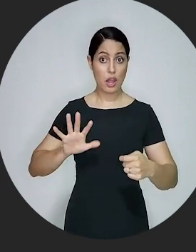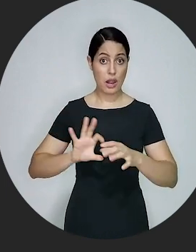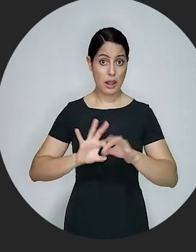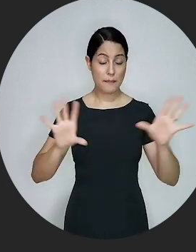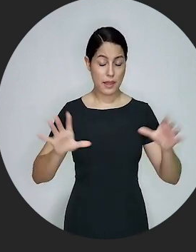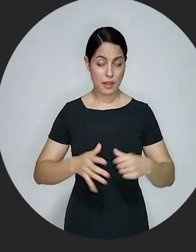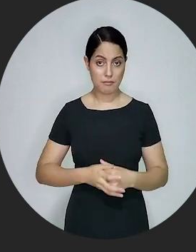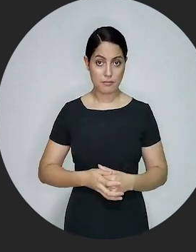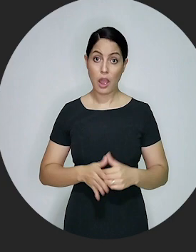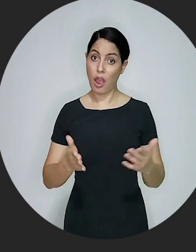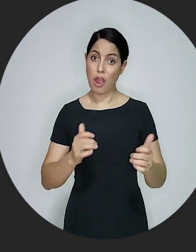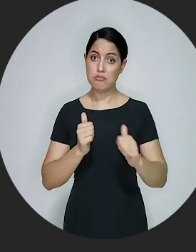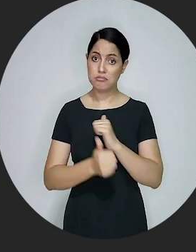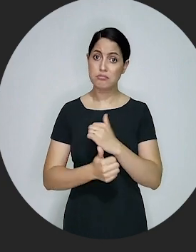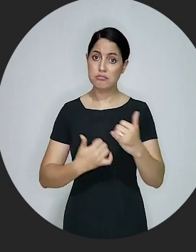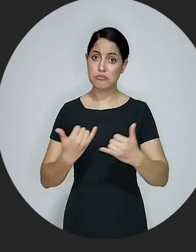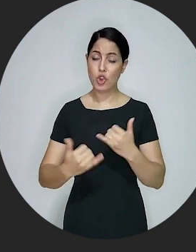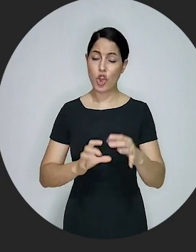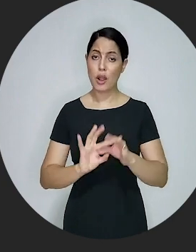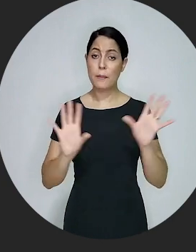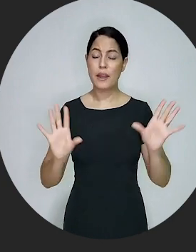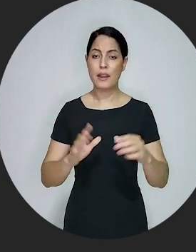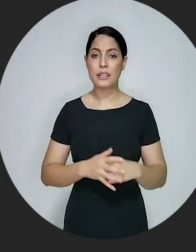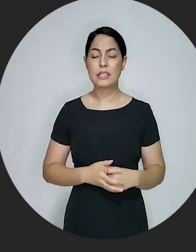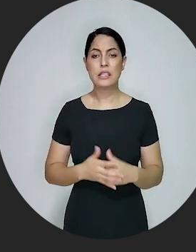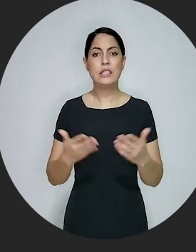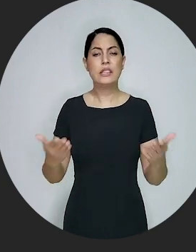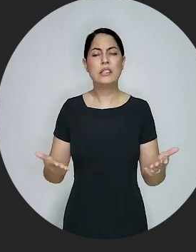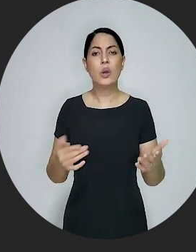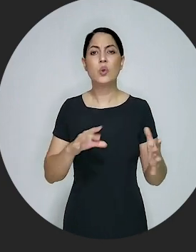autorizado pelo Estado. E, portanto, num sistema de regulamentação,